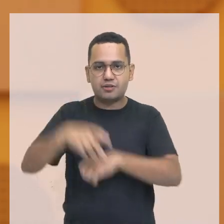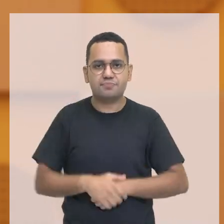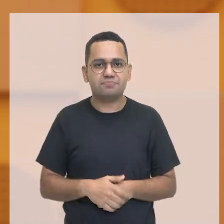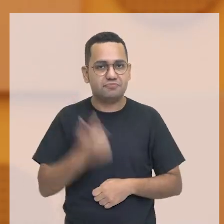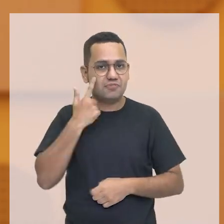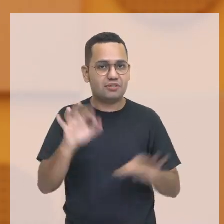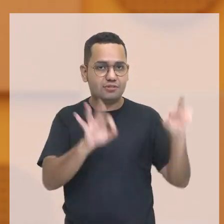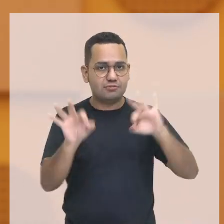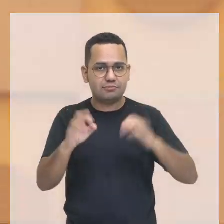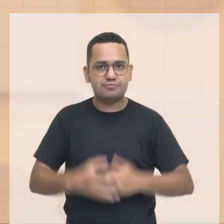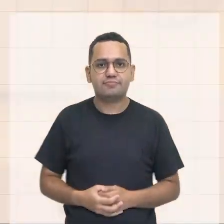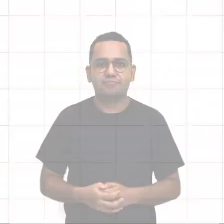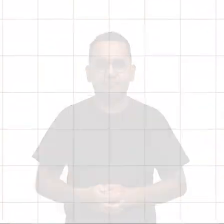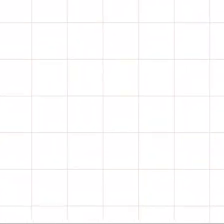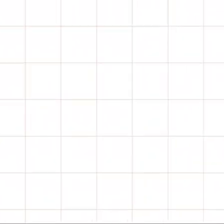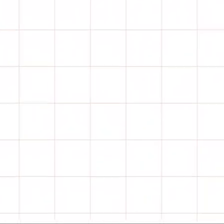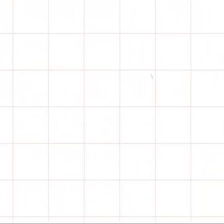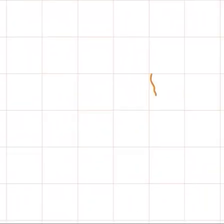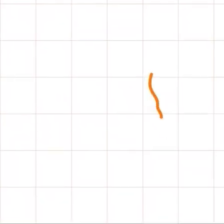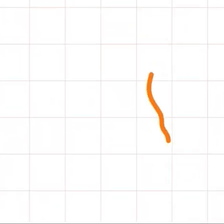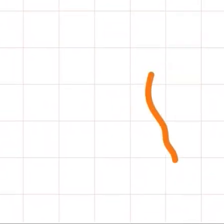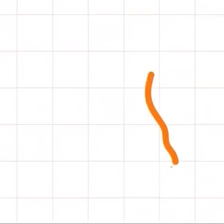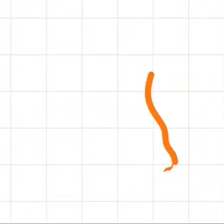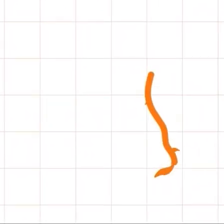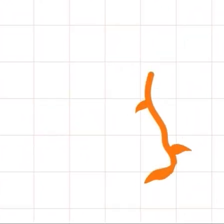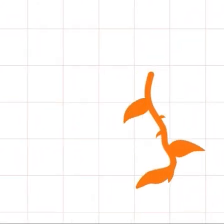nossa aula?